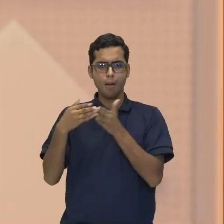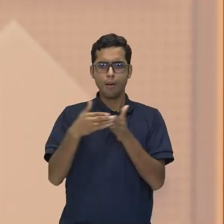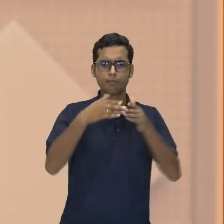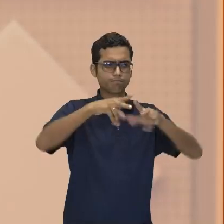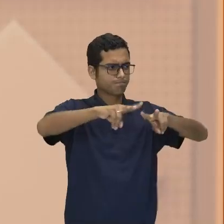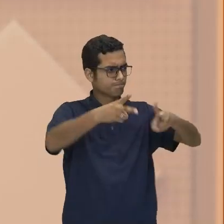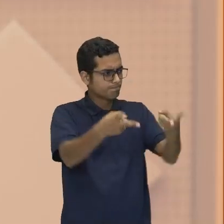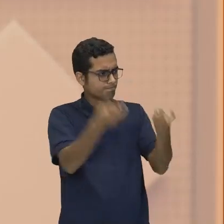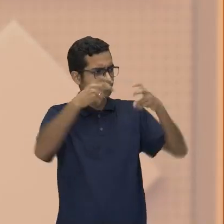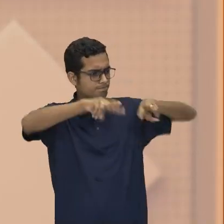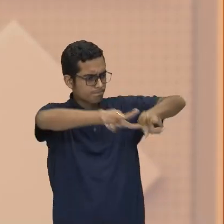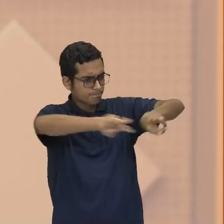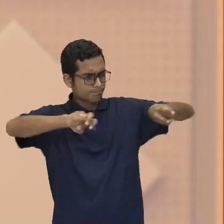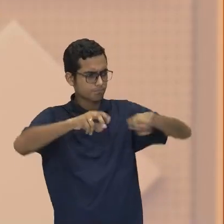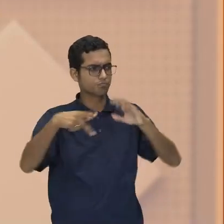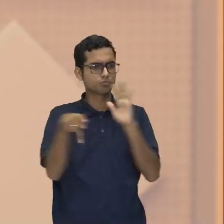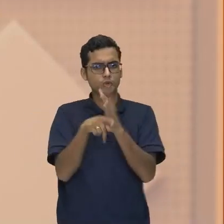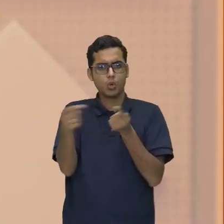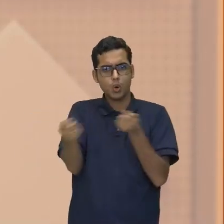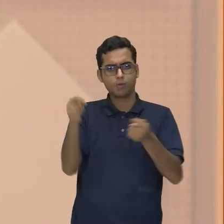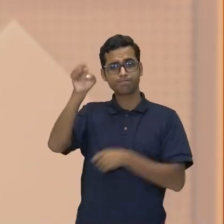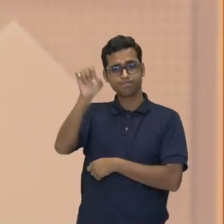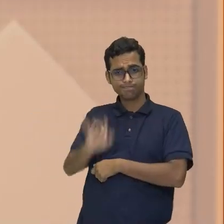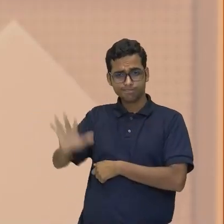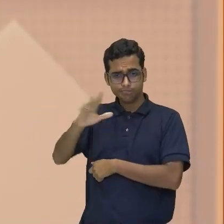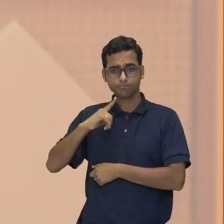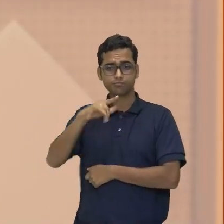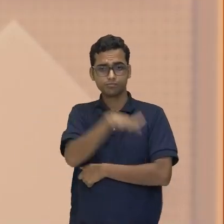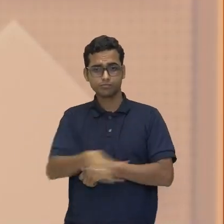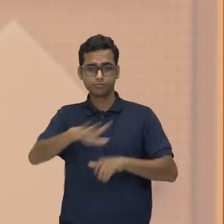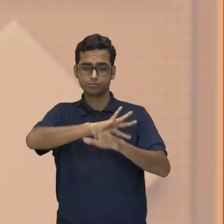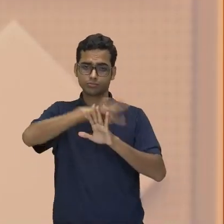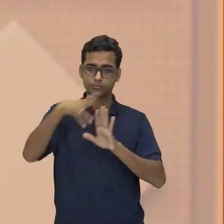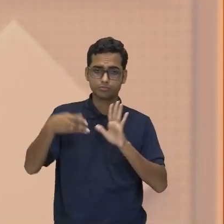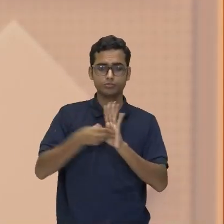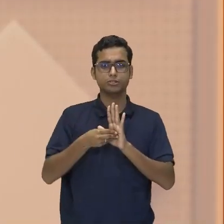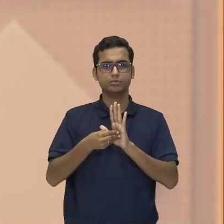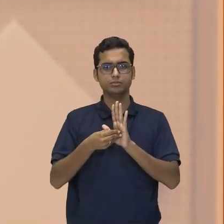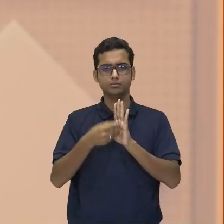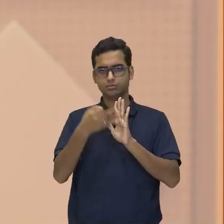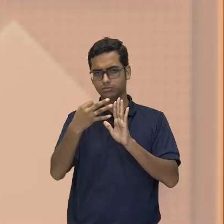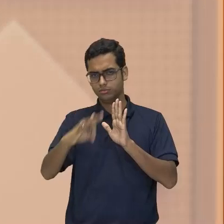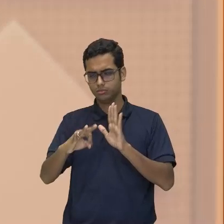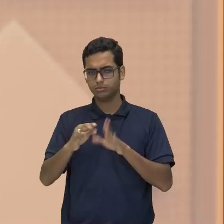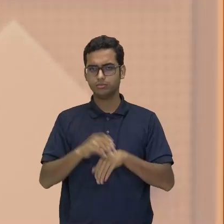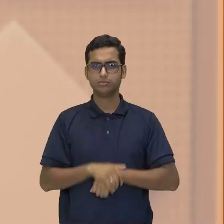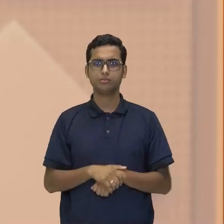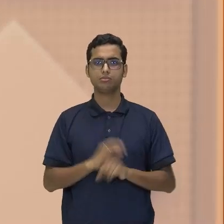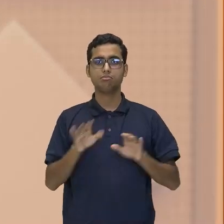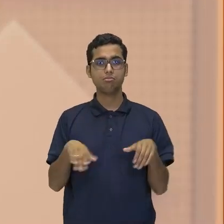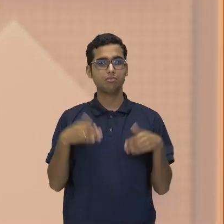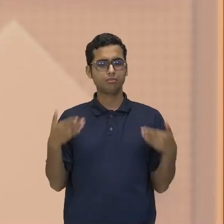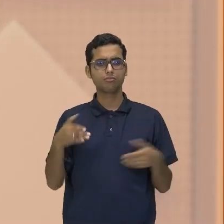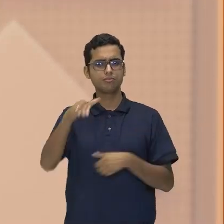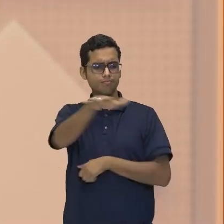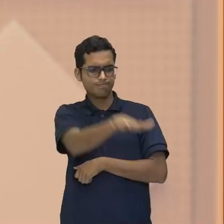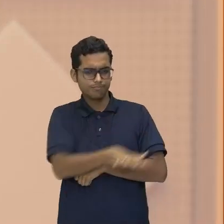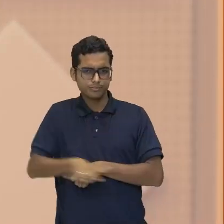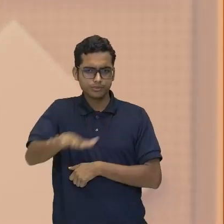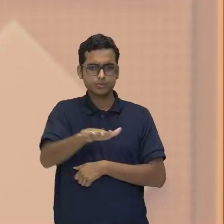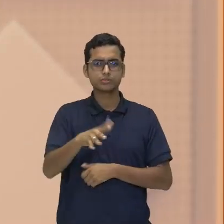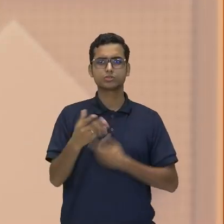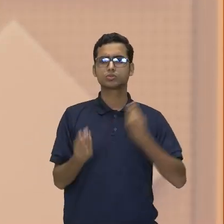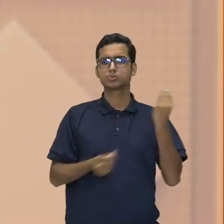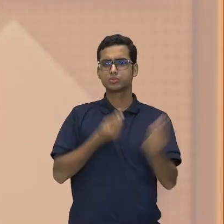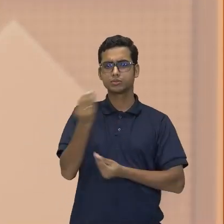certo domínio europeu na região amazônica. Então, a gente está falando de uma área que, a